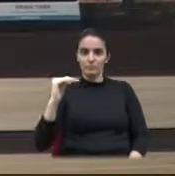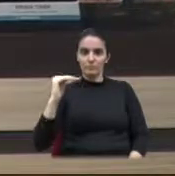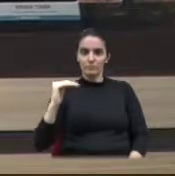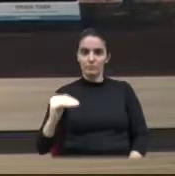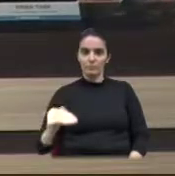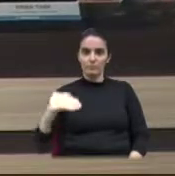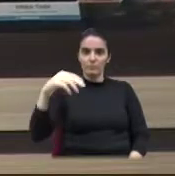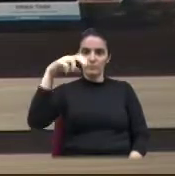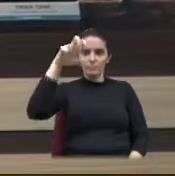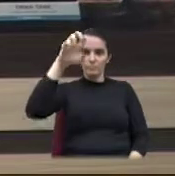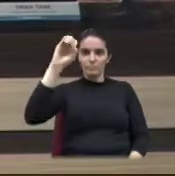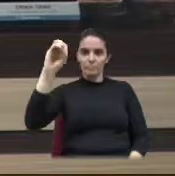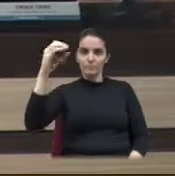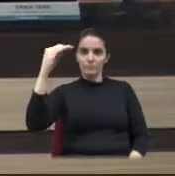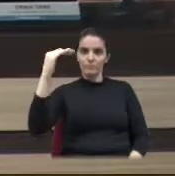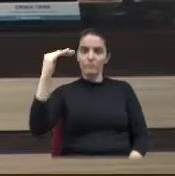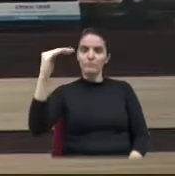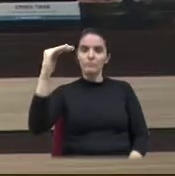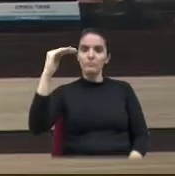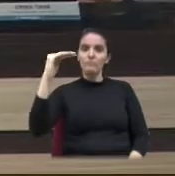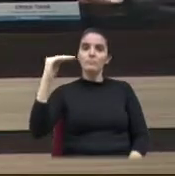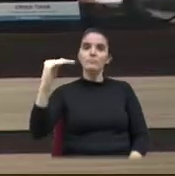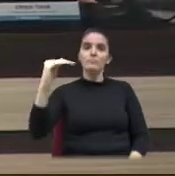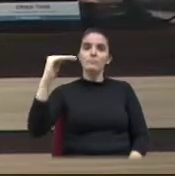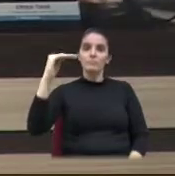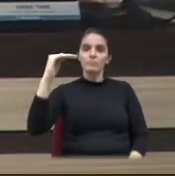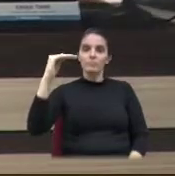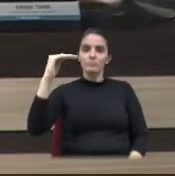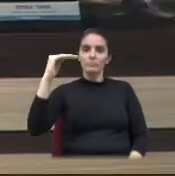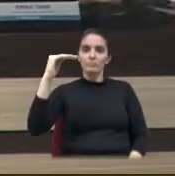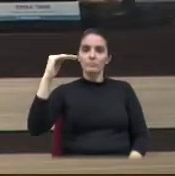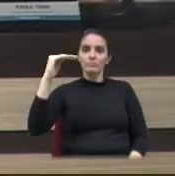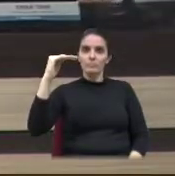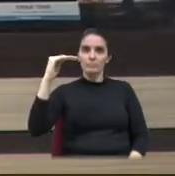48, 49, 50, 51, 52.